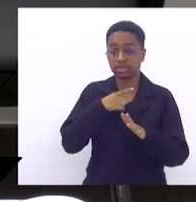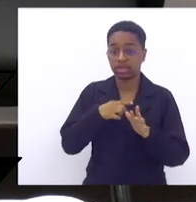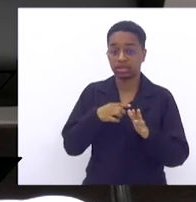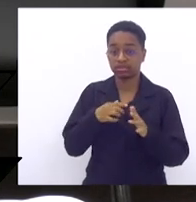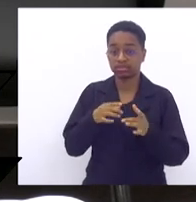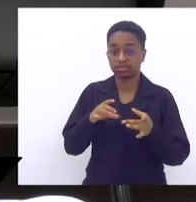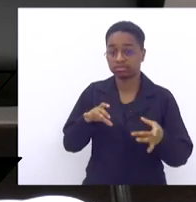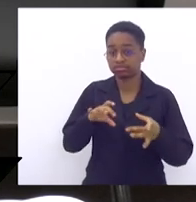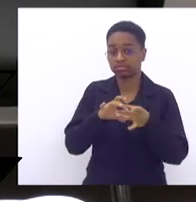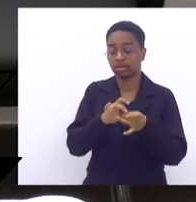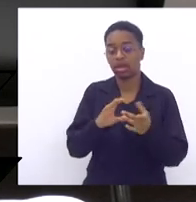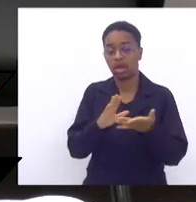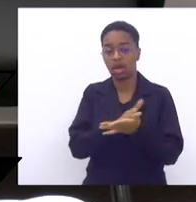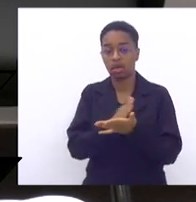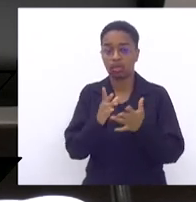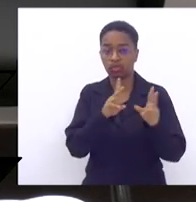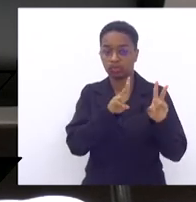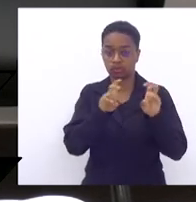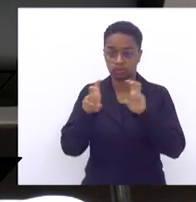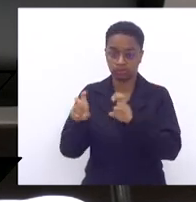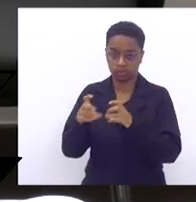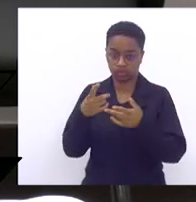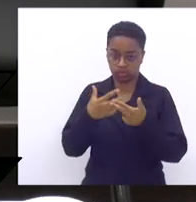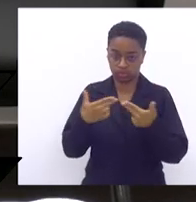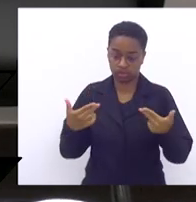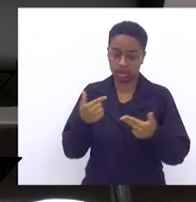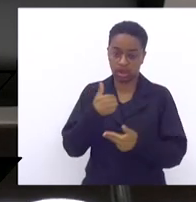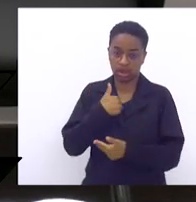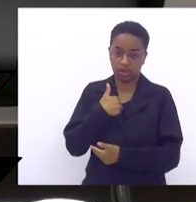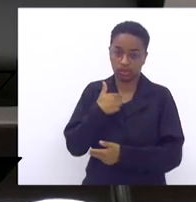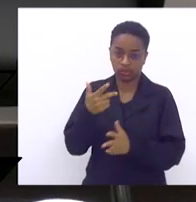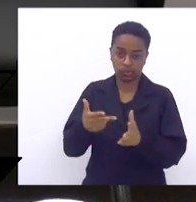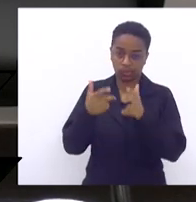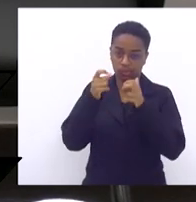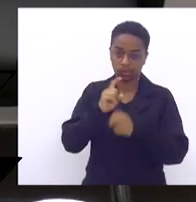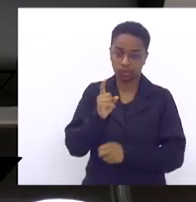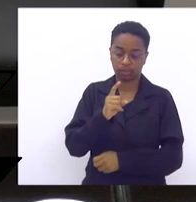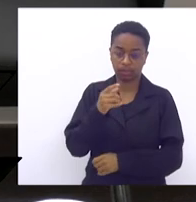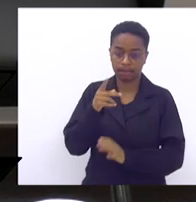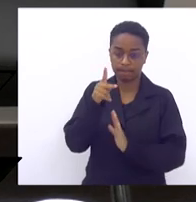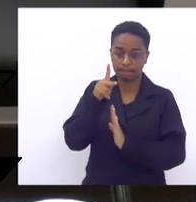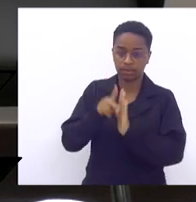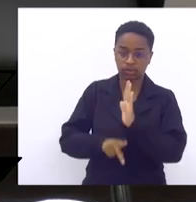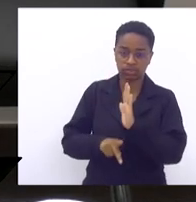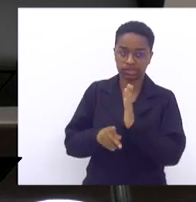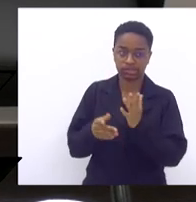questão. Então, mas eu não vejo o projeto, o deputado Vinícius Cozzolino, como